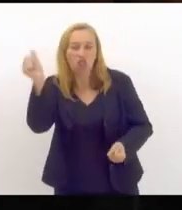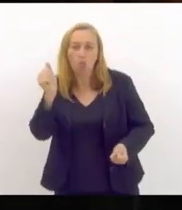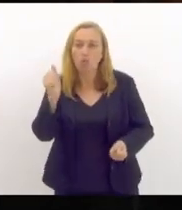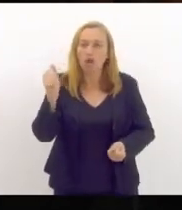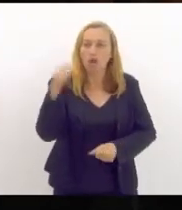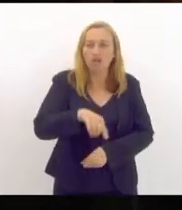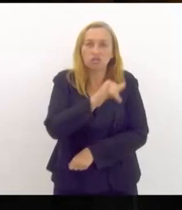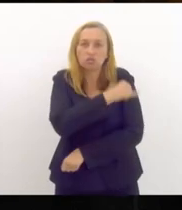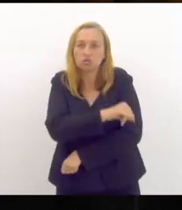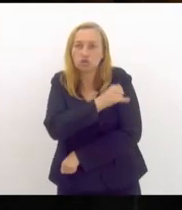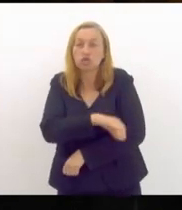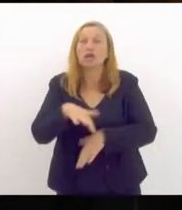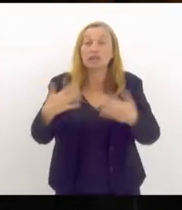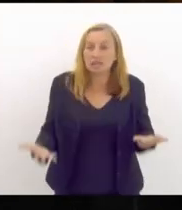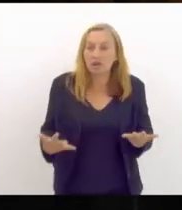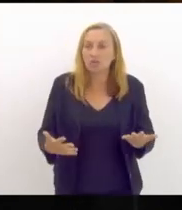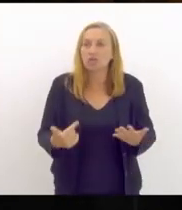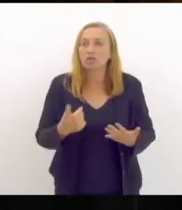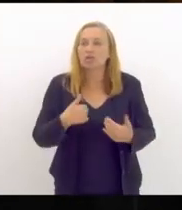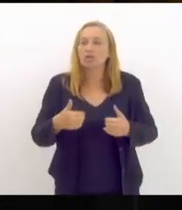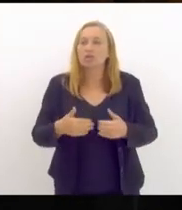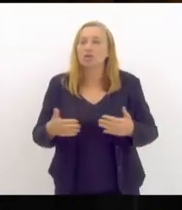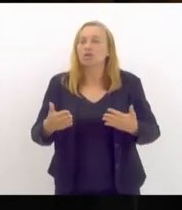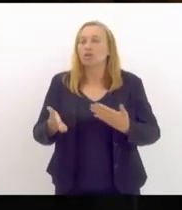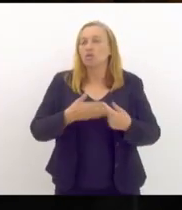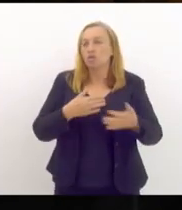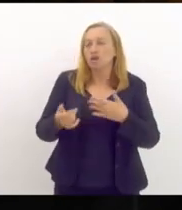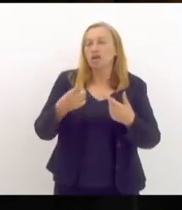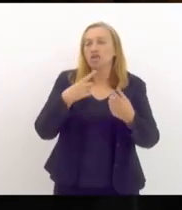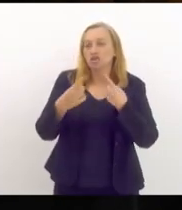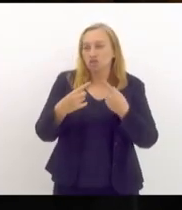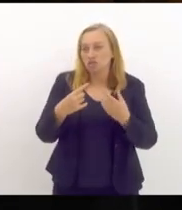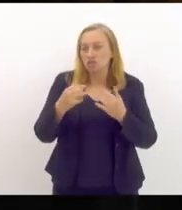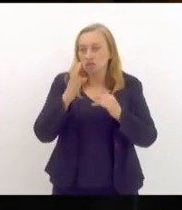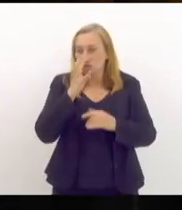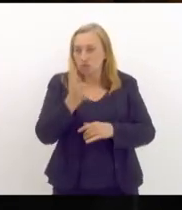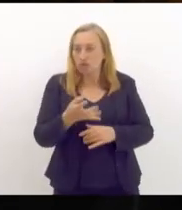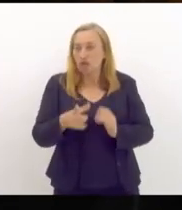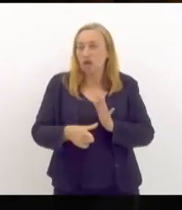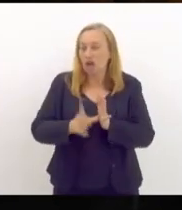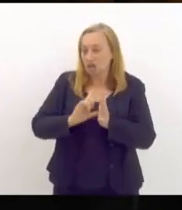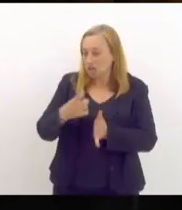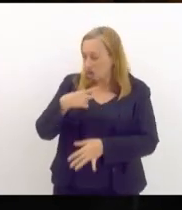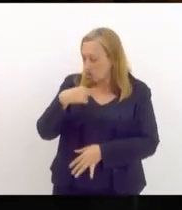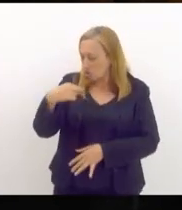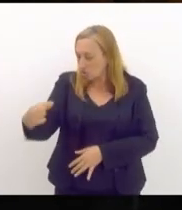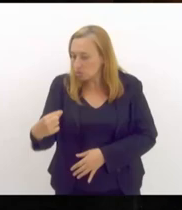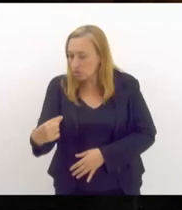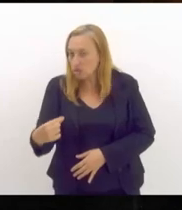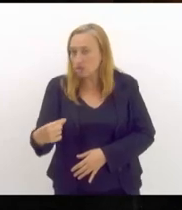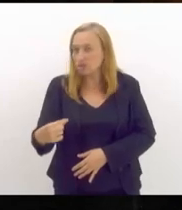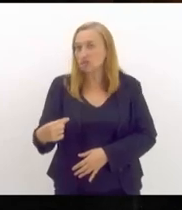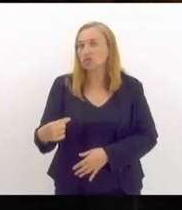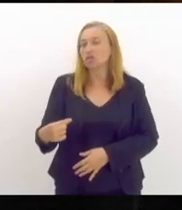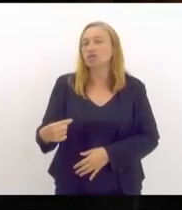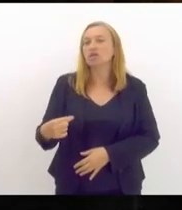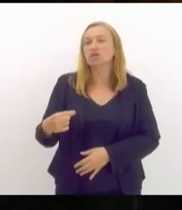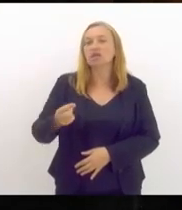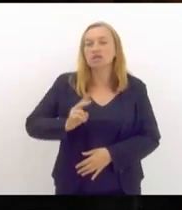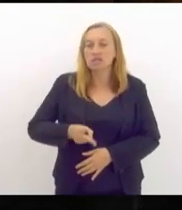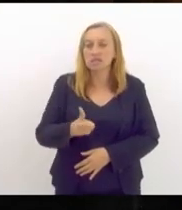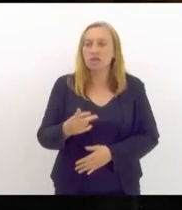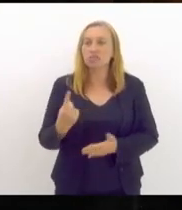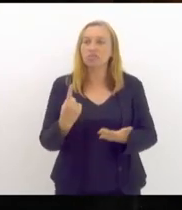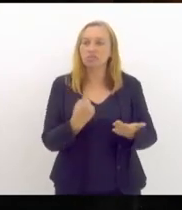admitido aqui no Rio de Janeiro então tô aberto a qualquer tipo de denúncia antes de eu ser eleito antes de eu ter a palavra aqui eu sempre me